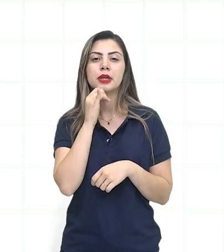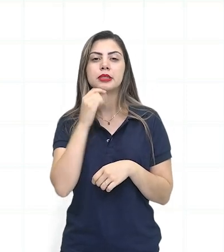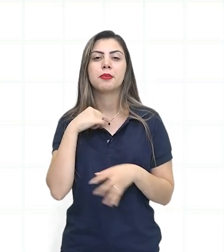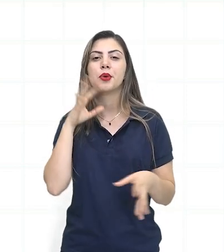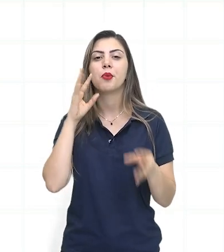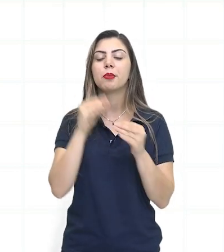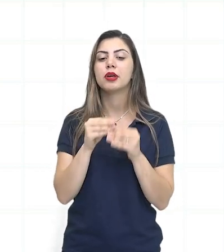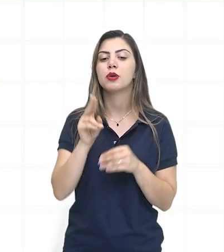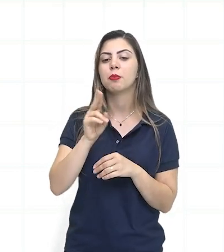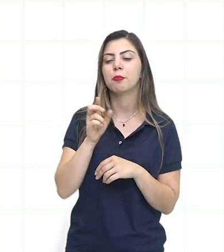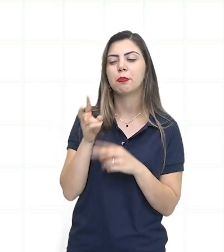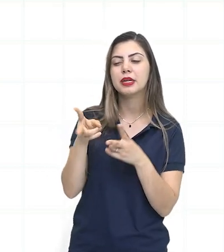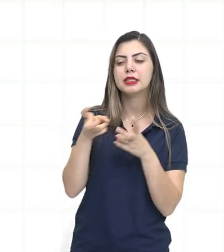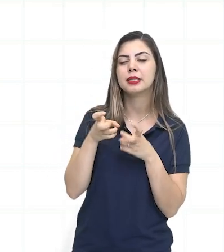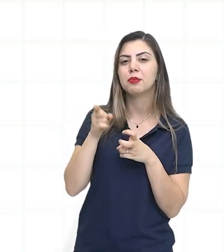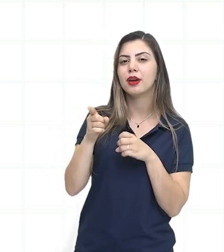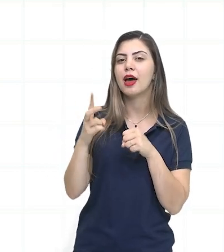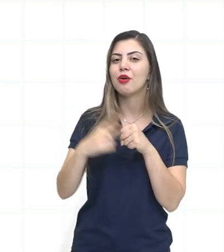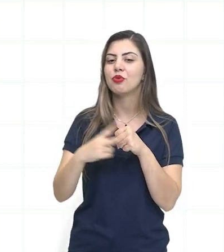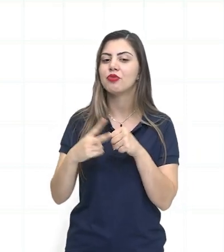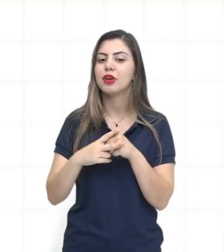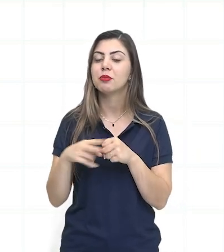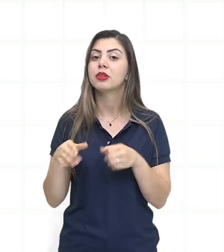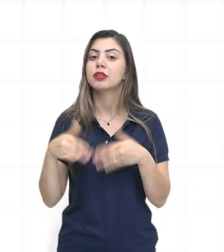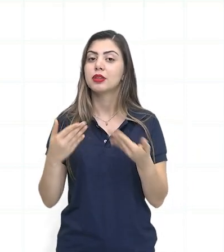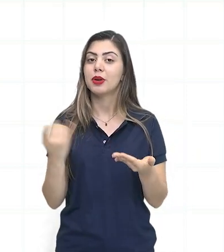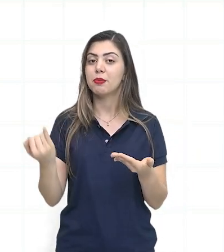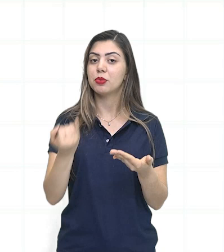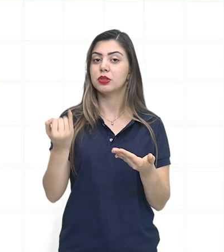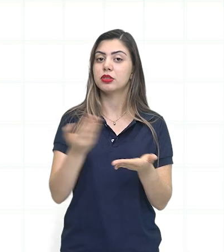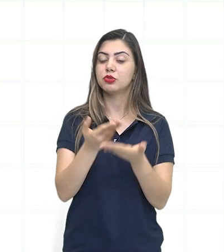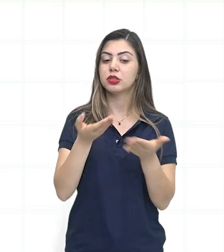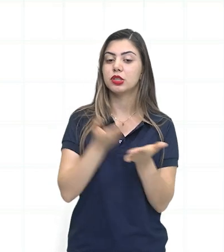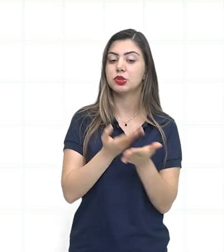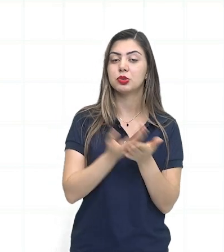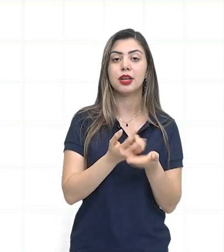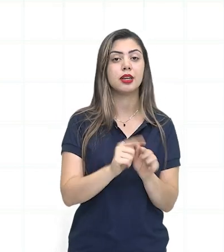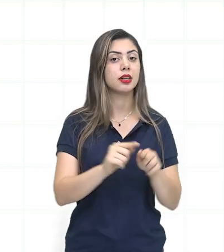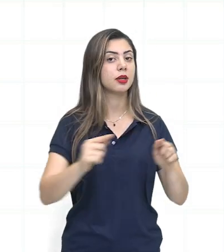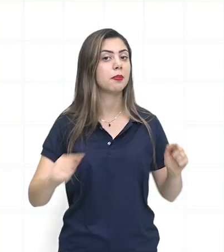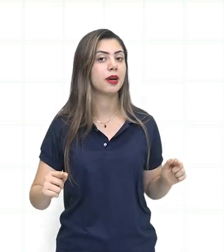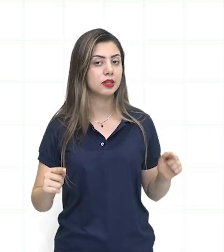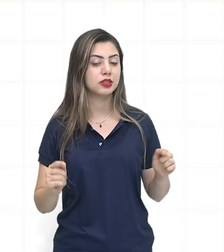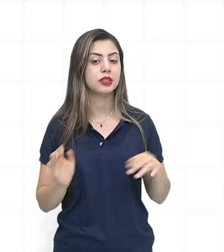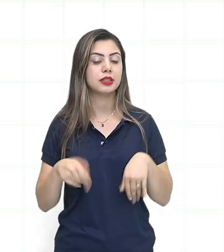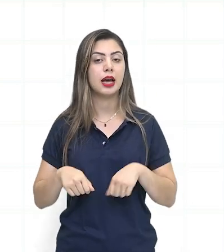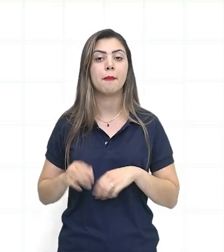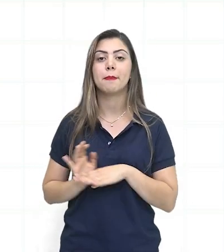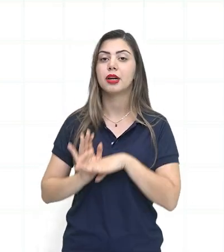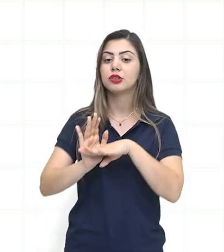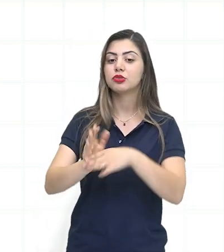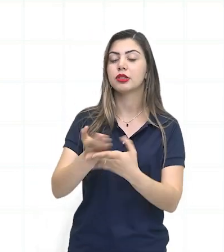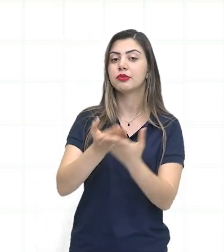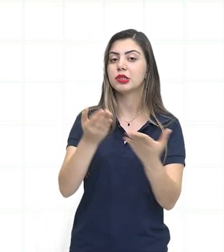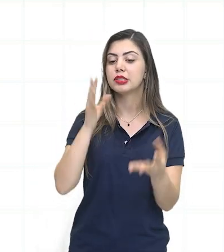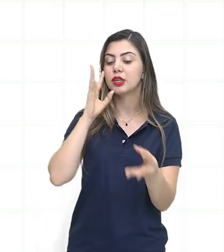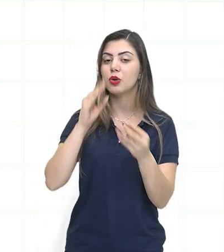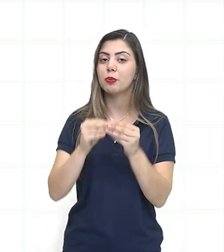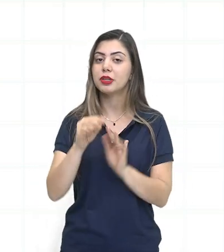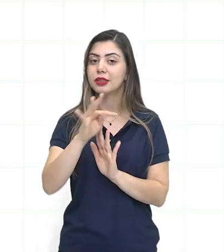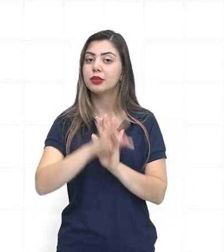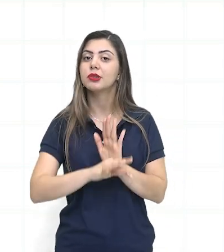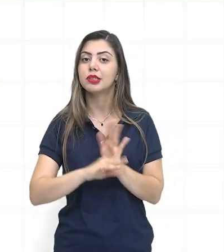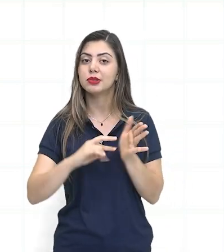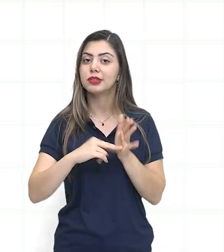emprego do verbo. Veja como é importante você conhecer as classes de palavras, tudo isso coopera para que você tenha compreensão